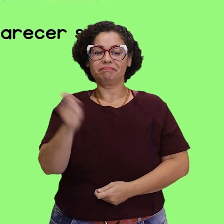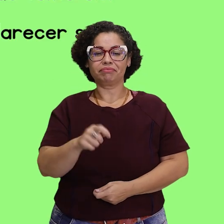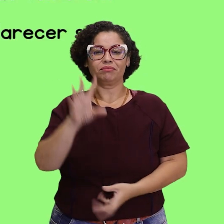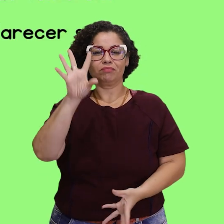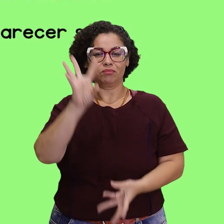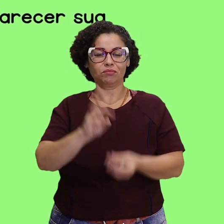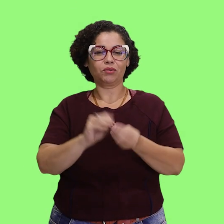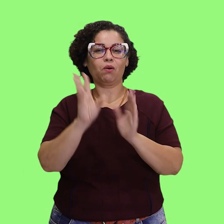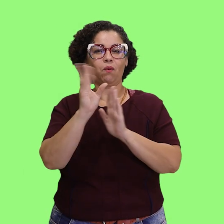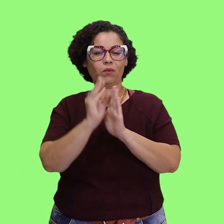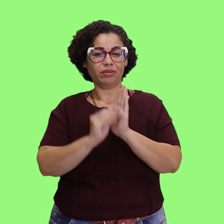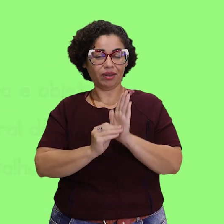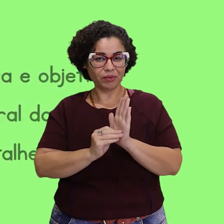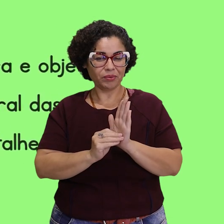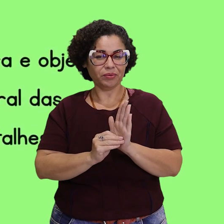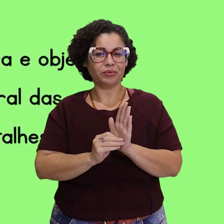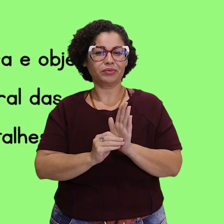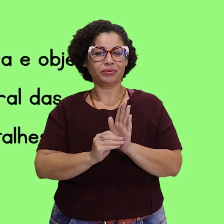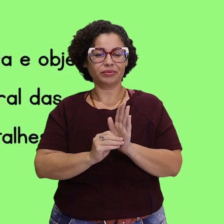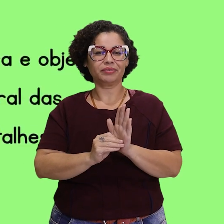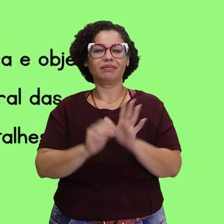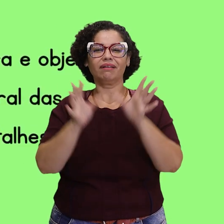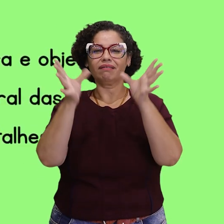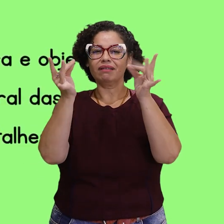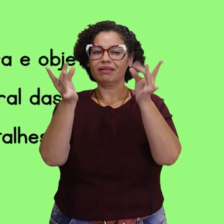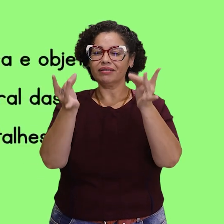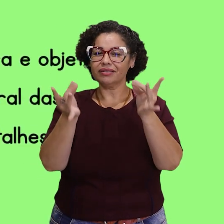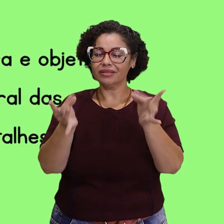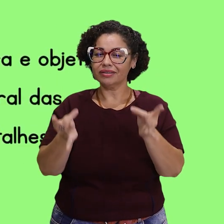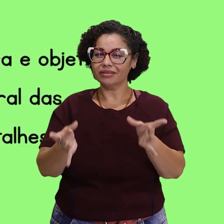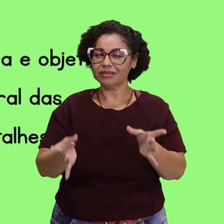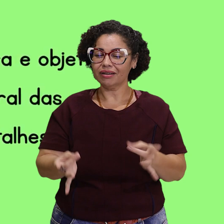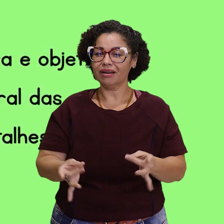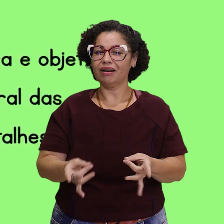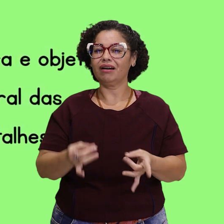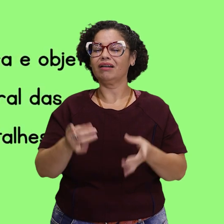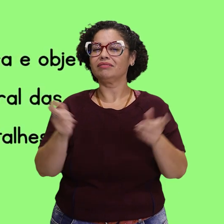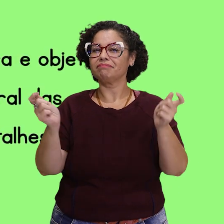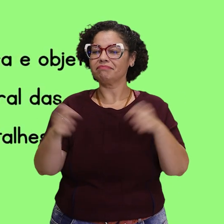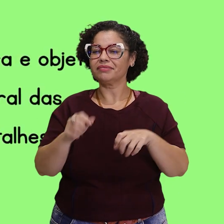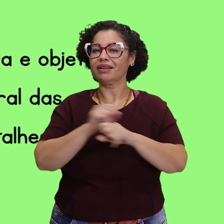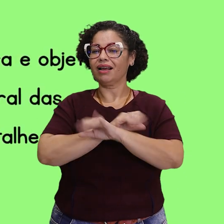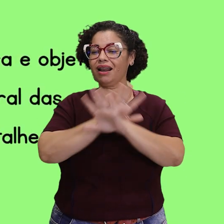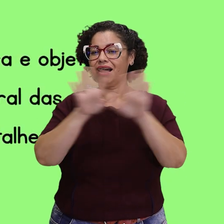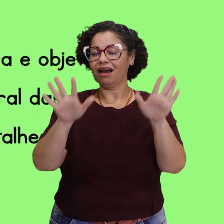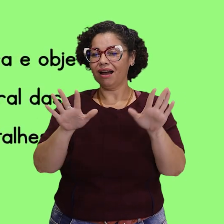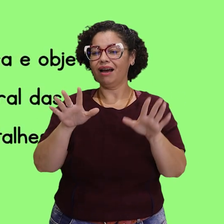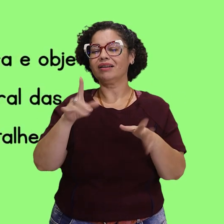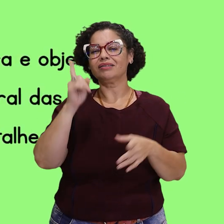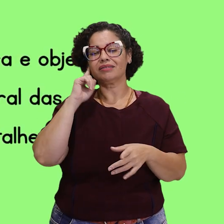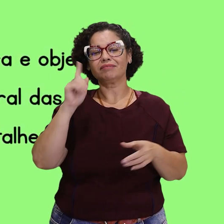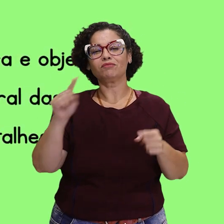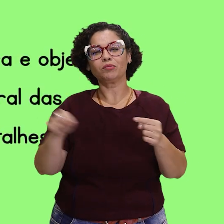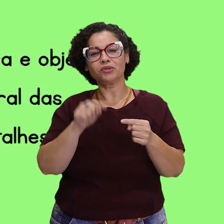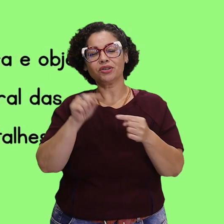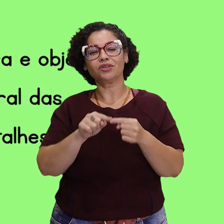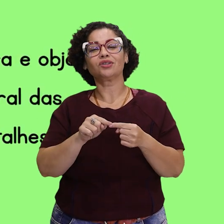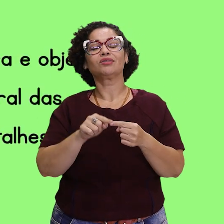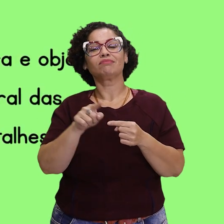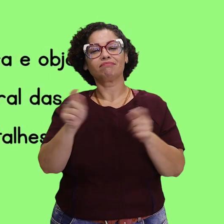o conteúdo, tá bom? Dê detalhes de apoio de forma clara